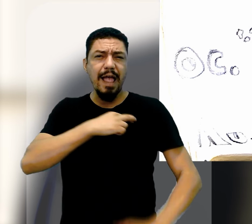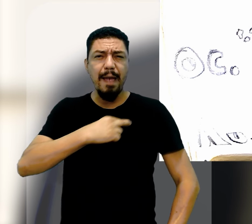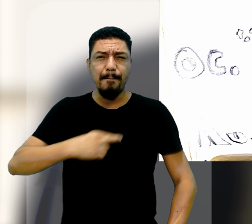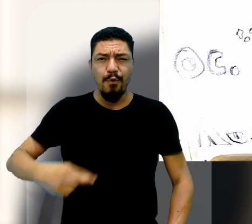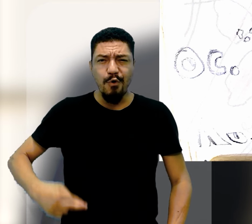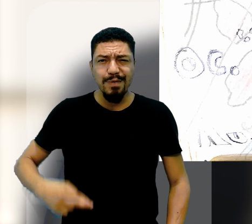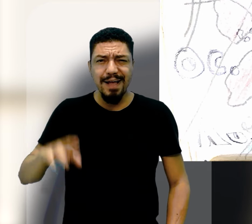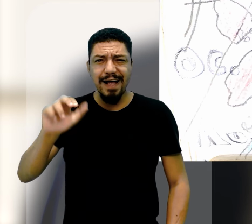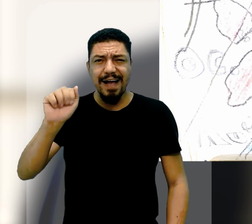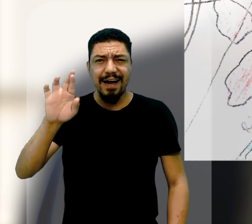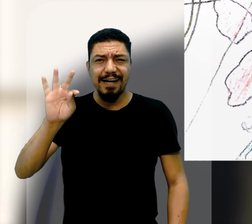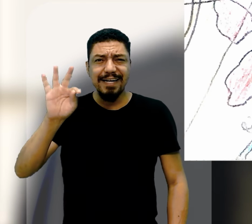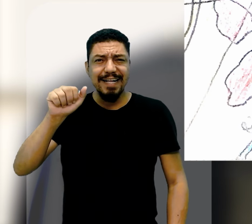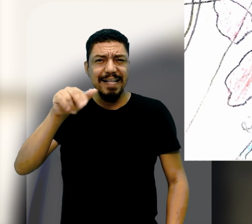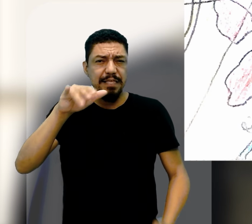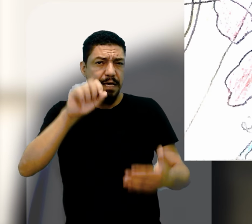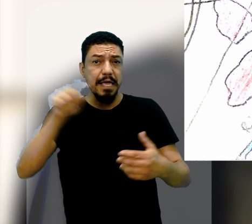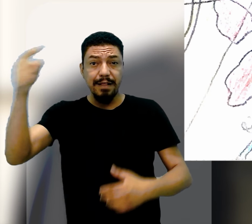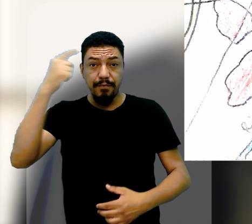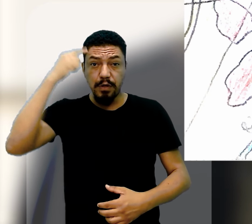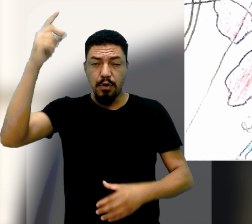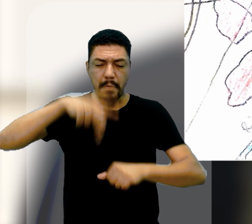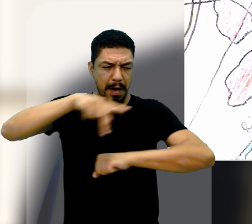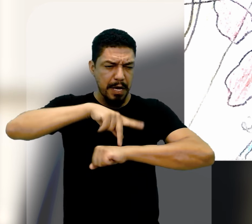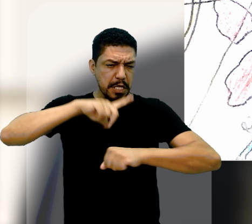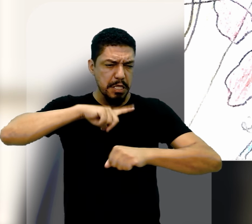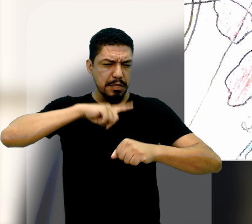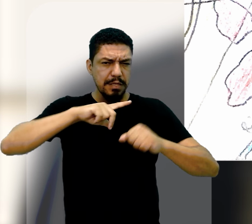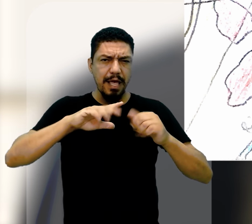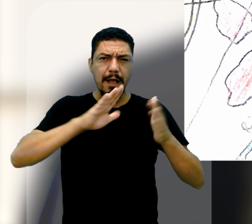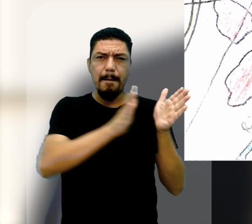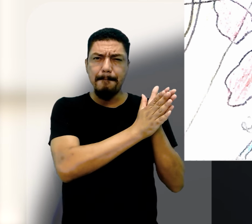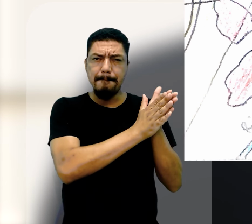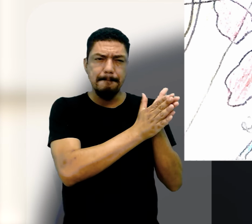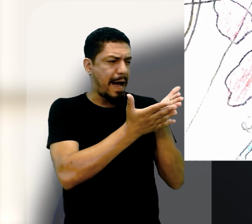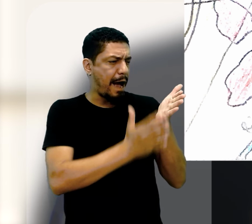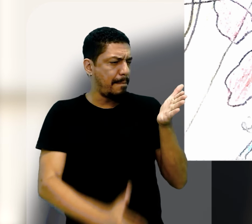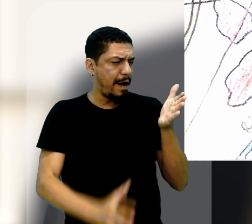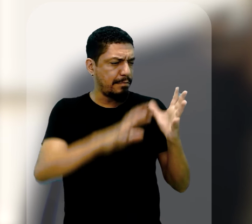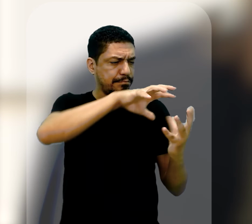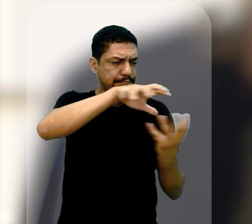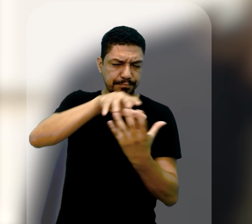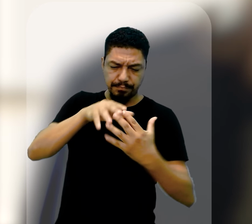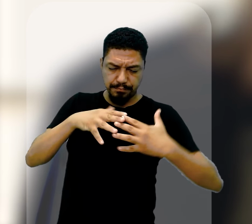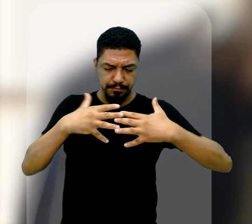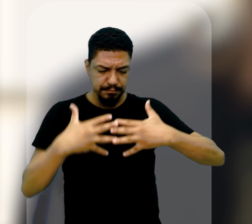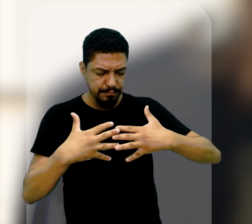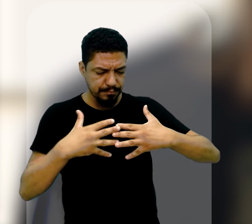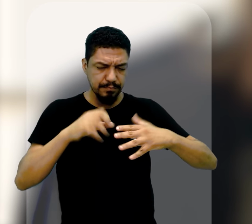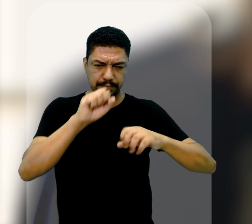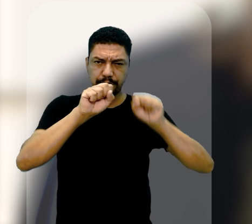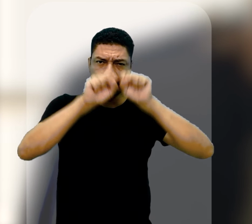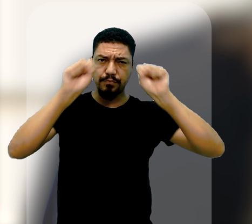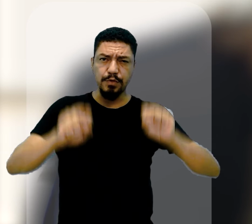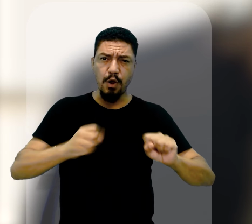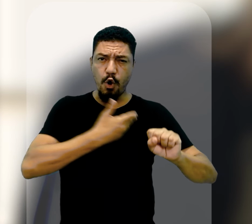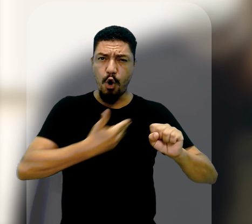tem sistema político, tem parlamento, enfim, tem toda história